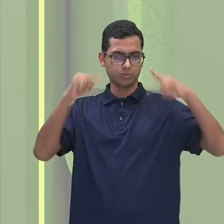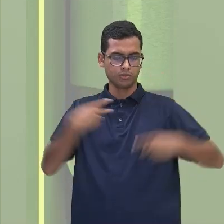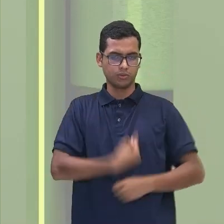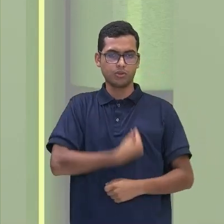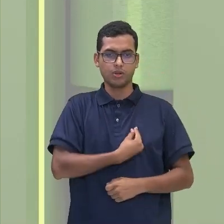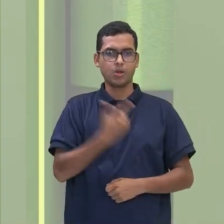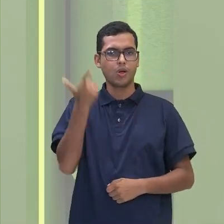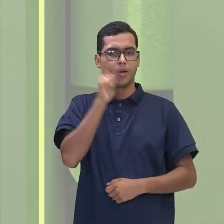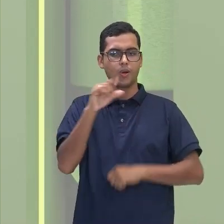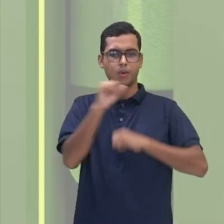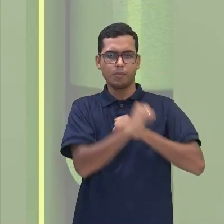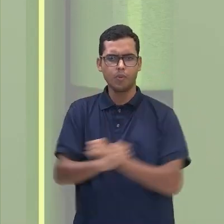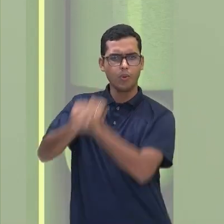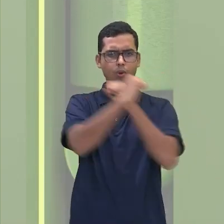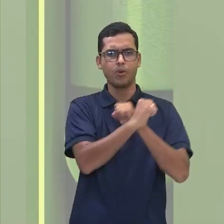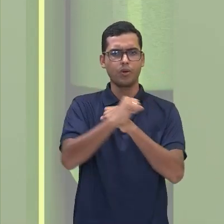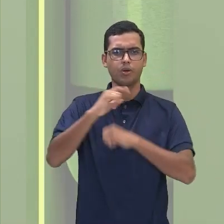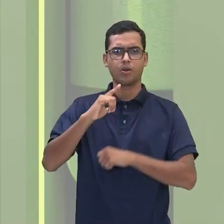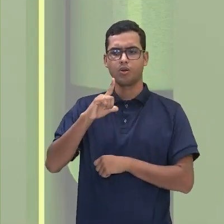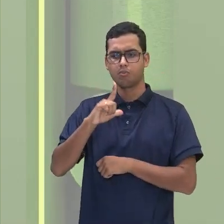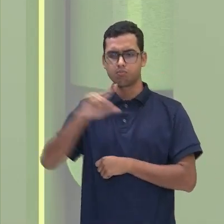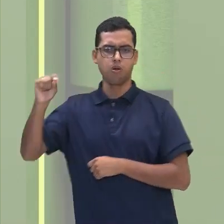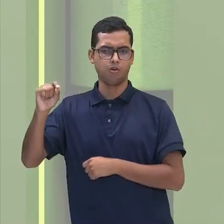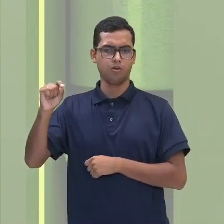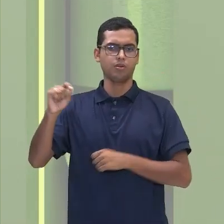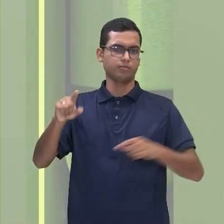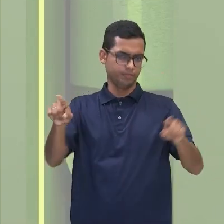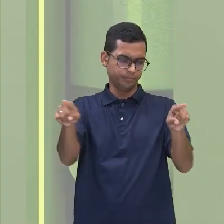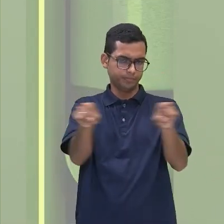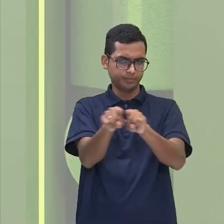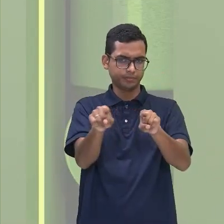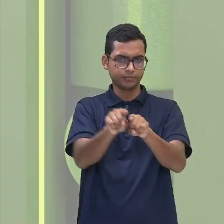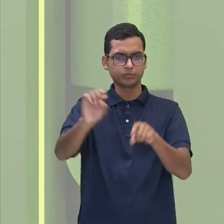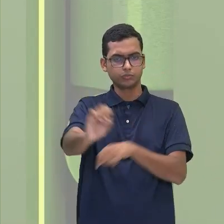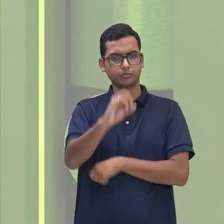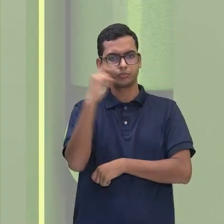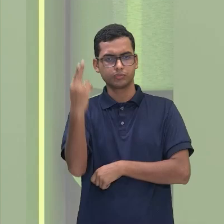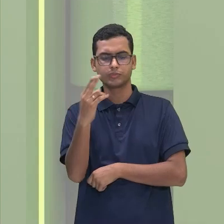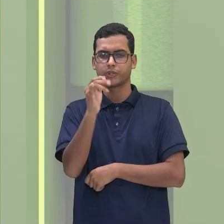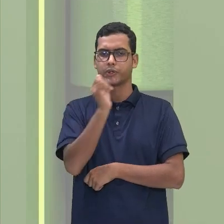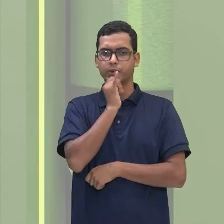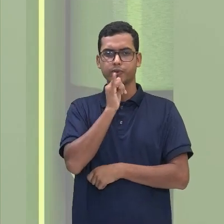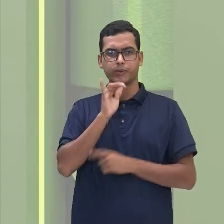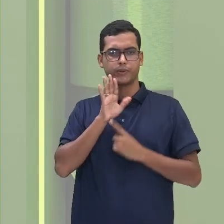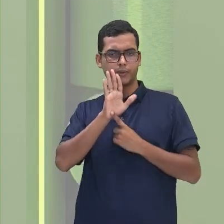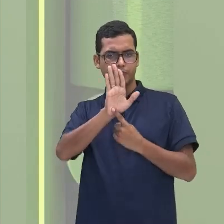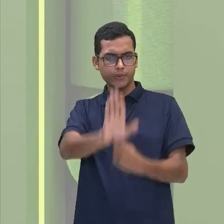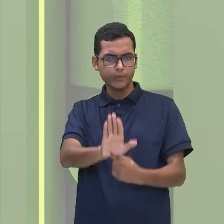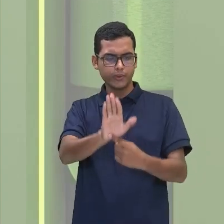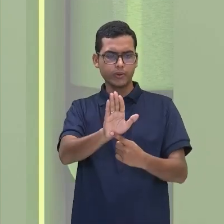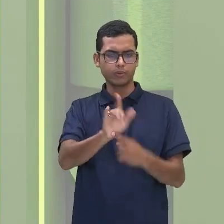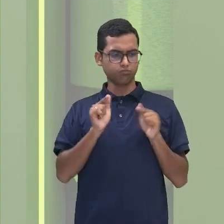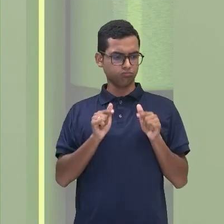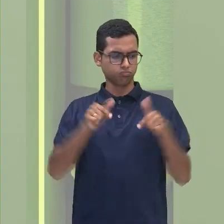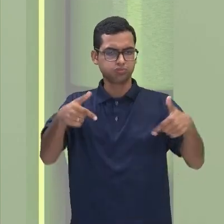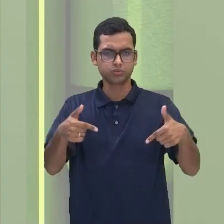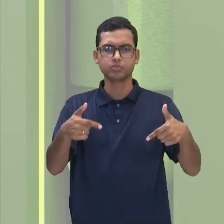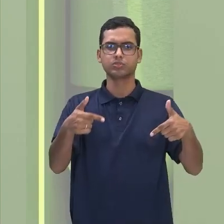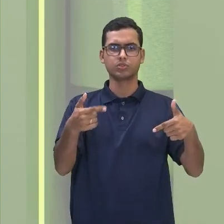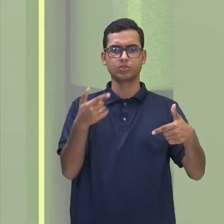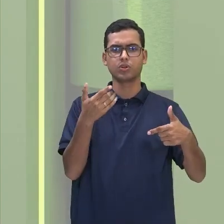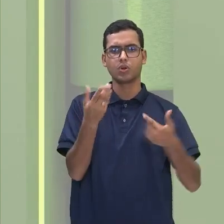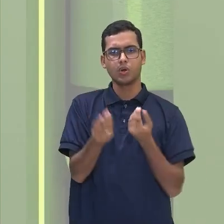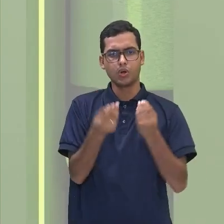se defender, de fugir, tá, né? Então, de demonstrar uma reação